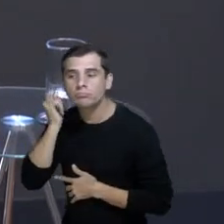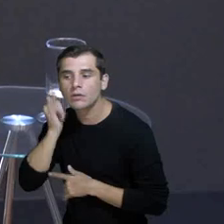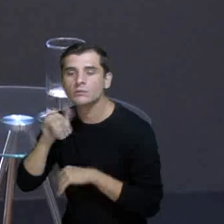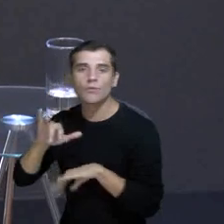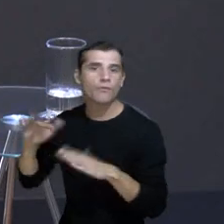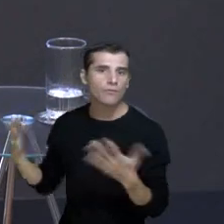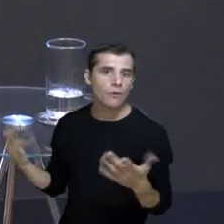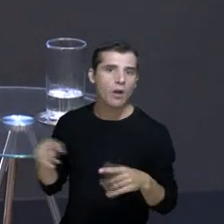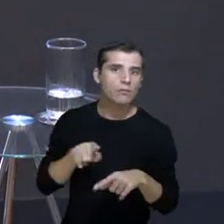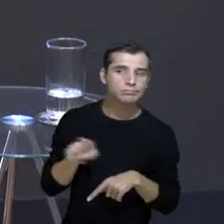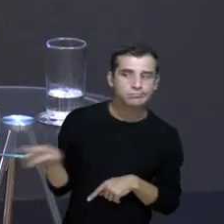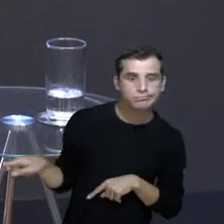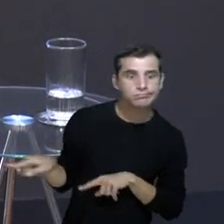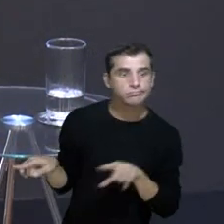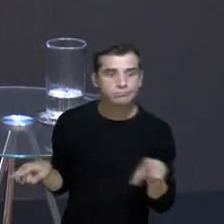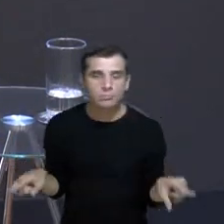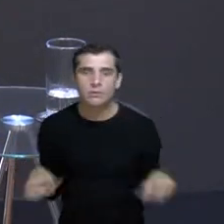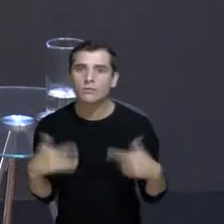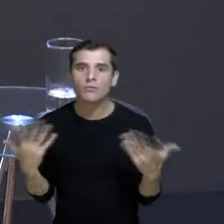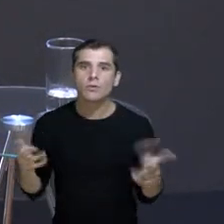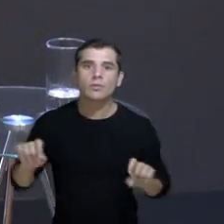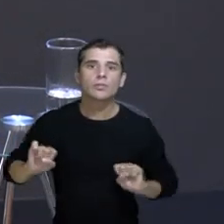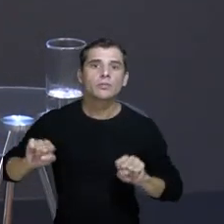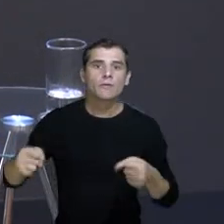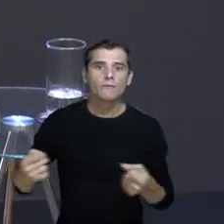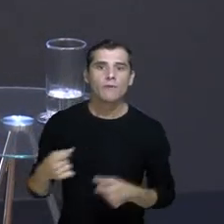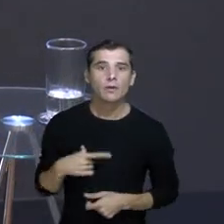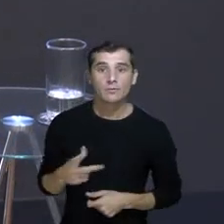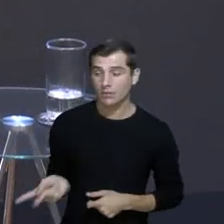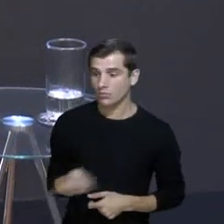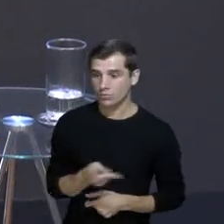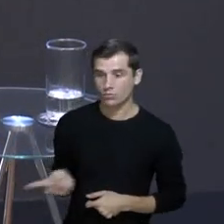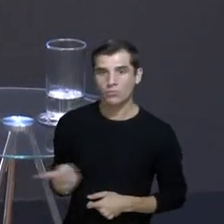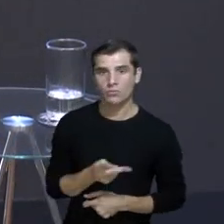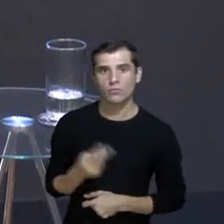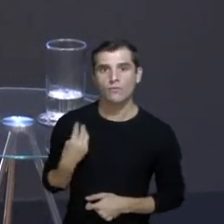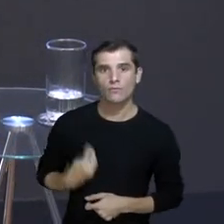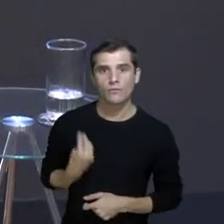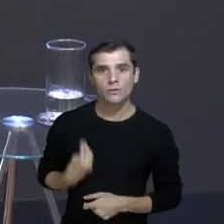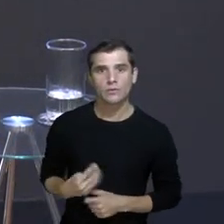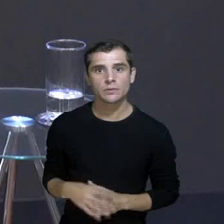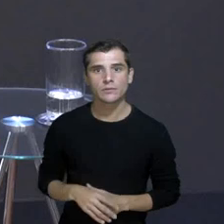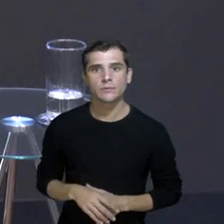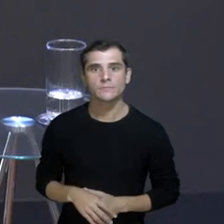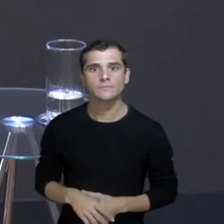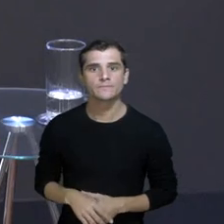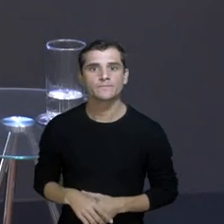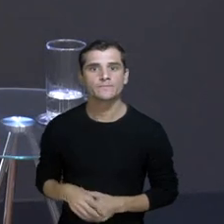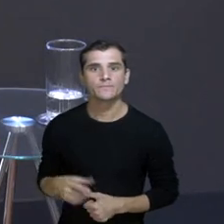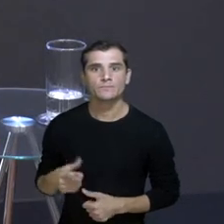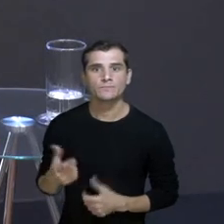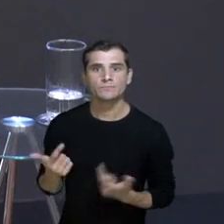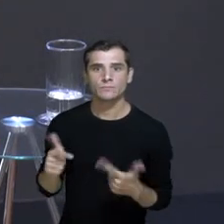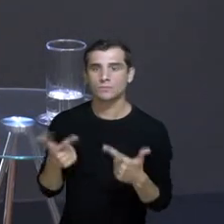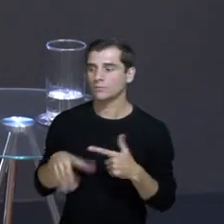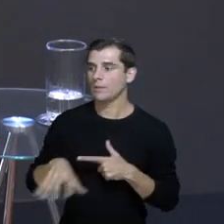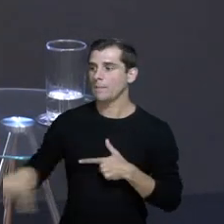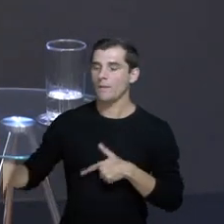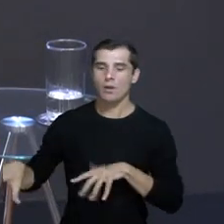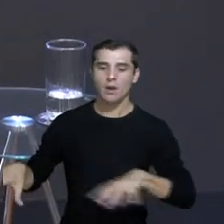qual lado todos dois não há polarização nisso